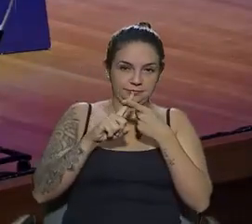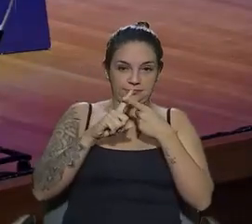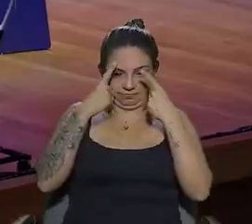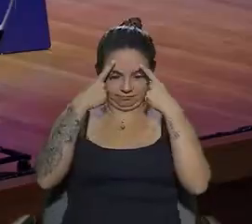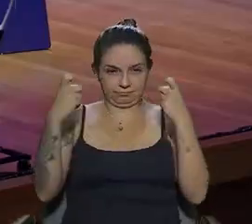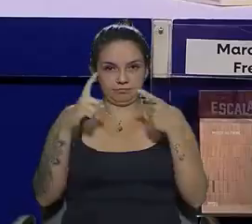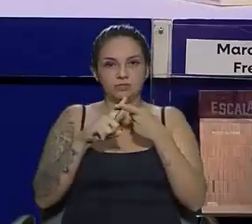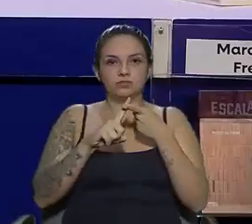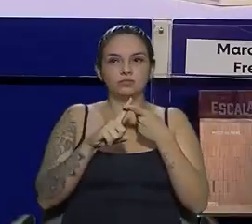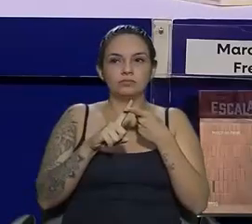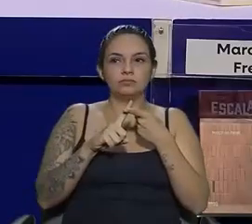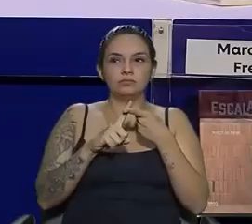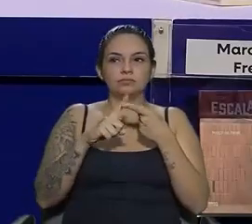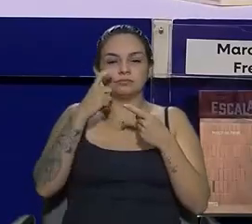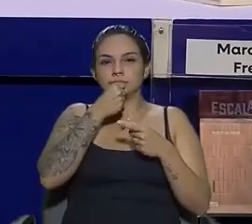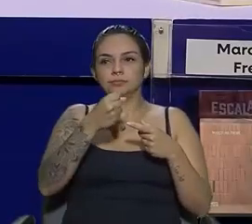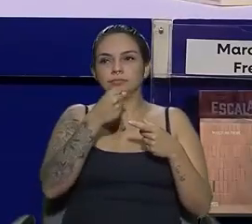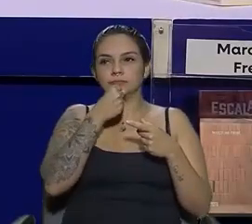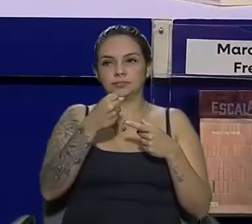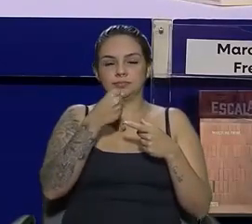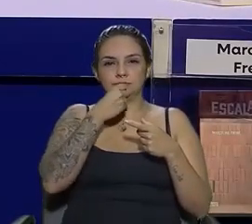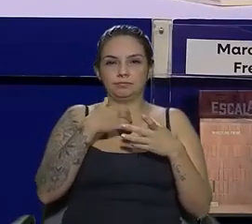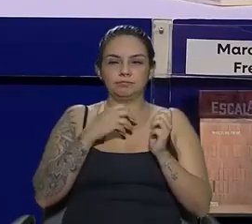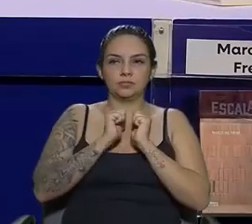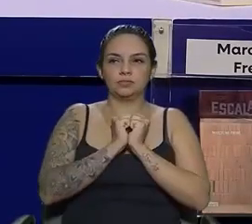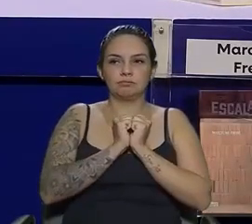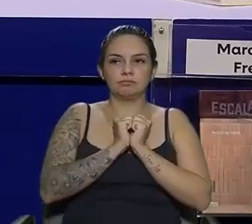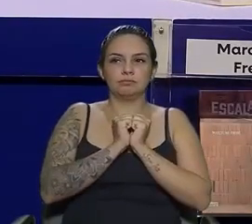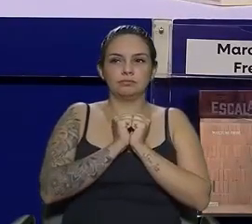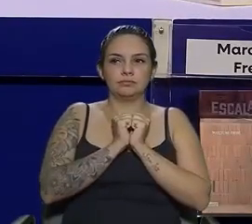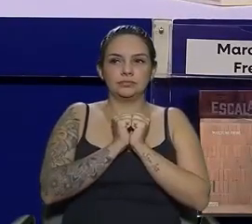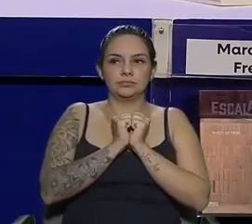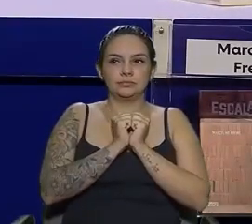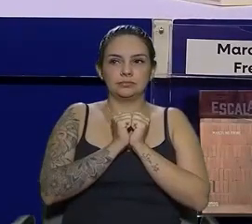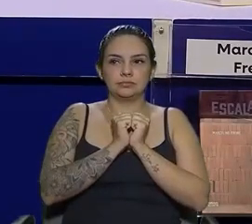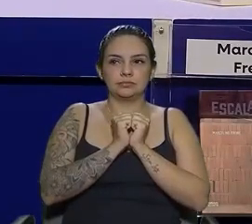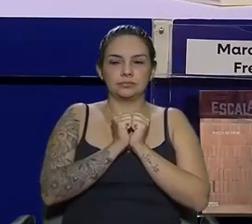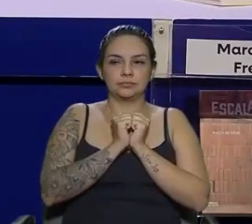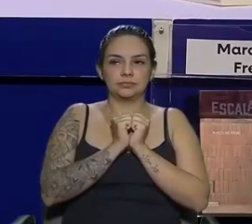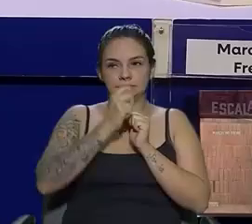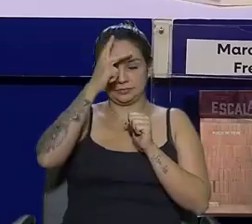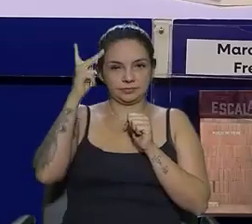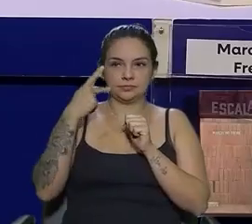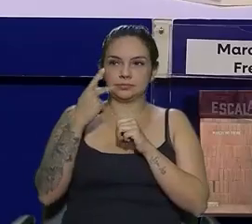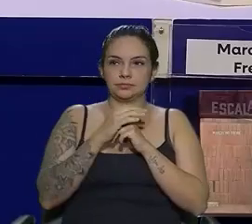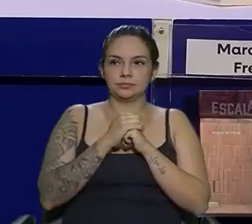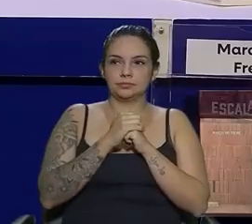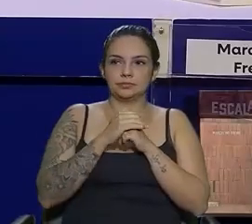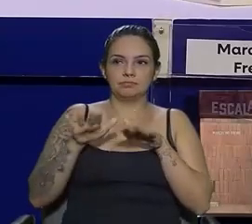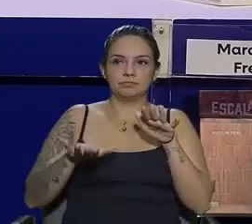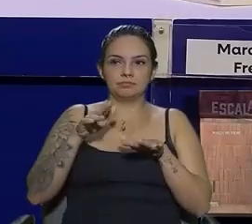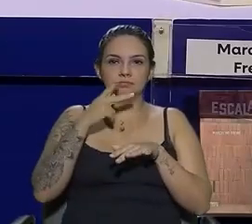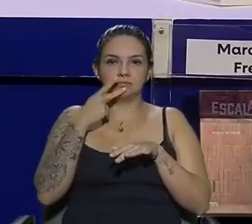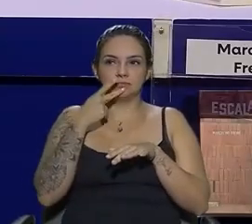né, eu lembro de uma das entrevistas que eu acompanhei, que a pessoa dizia o seguinte: às